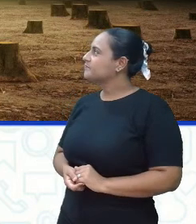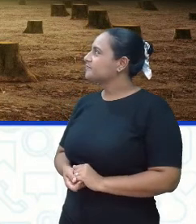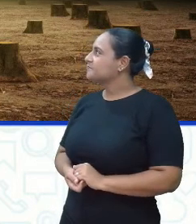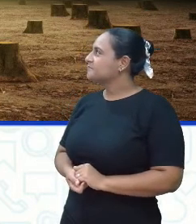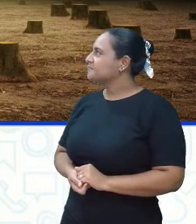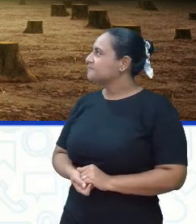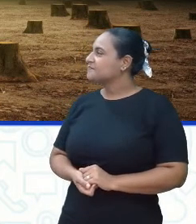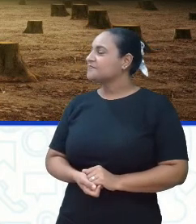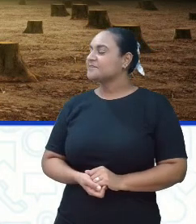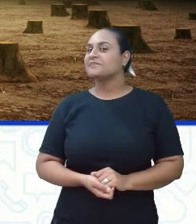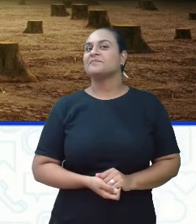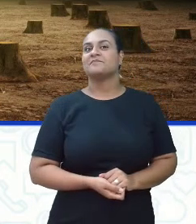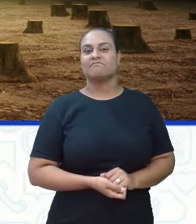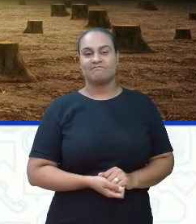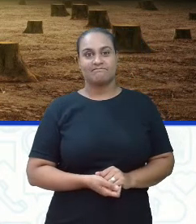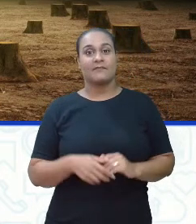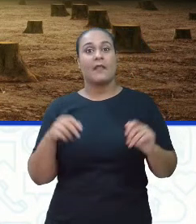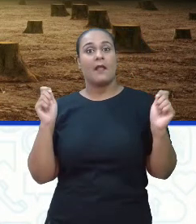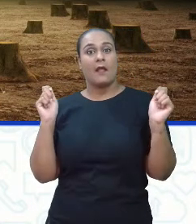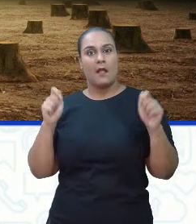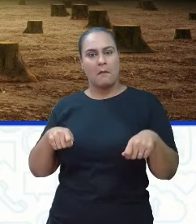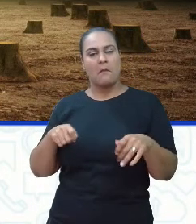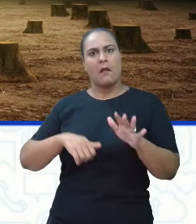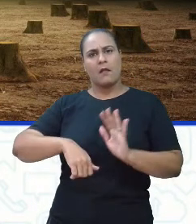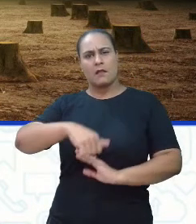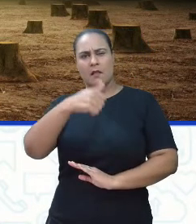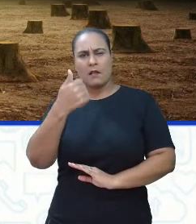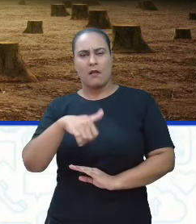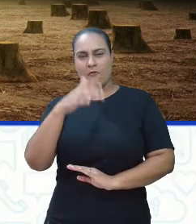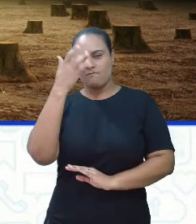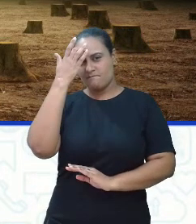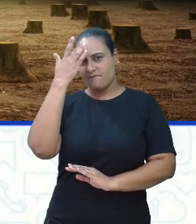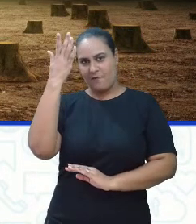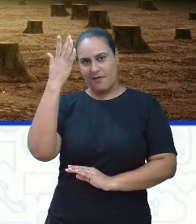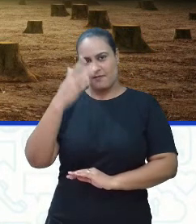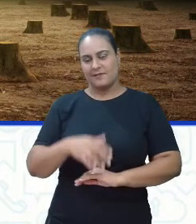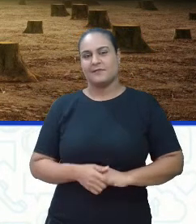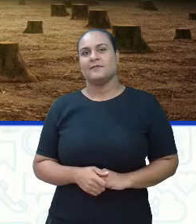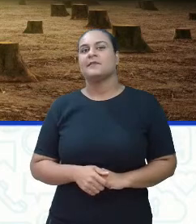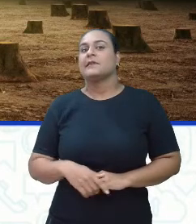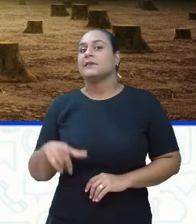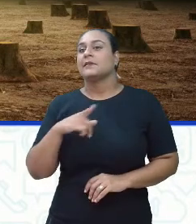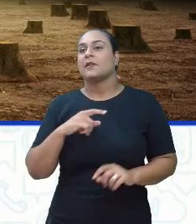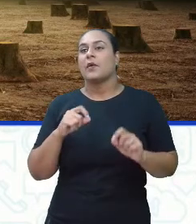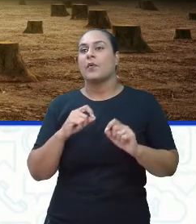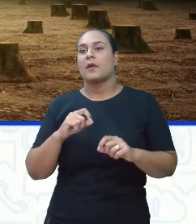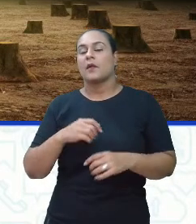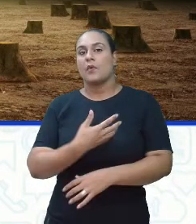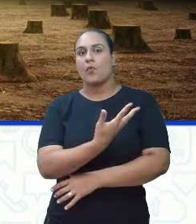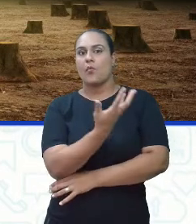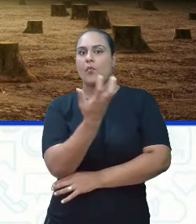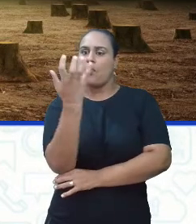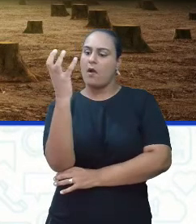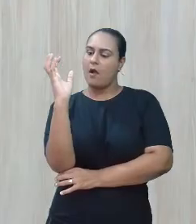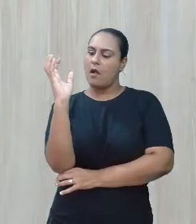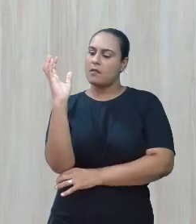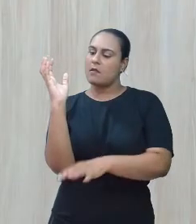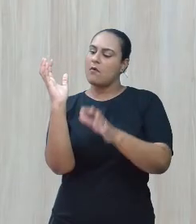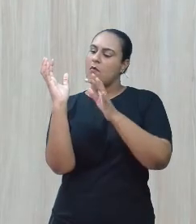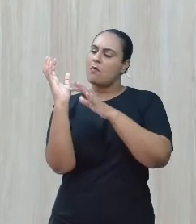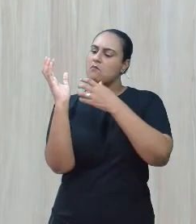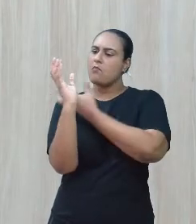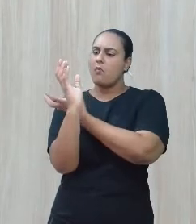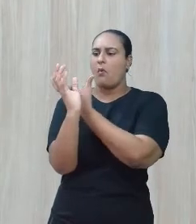dessa, conseguimos interpretar facilmente, não é? Nós temos aqui uma árvore verde